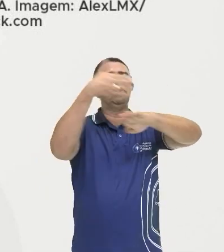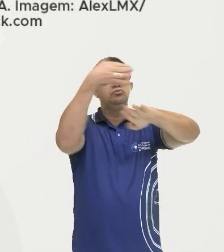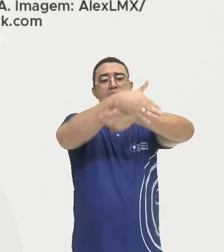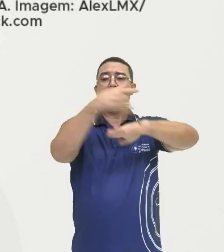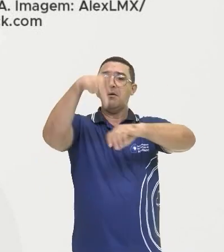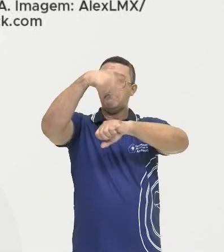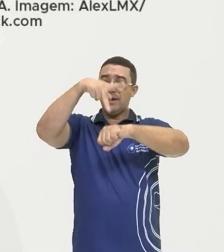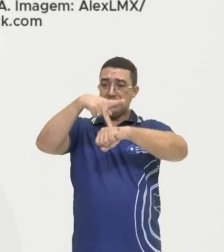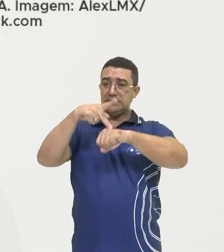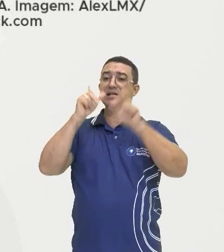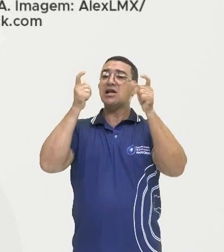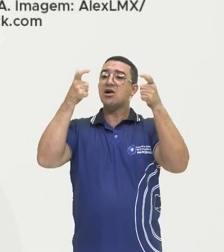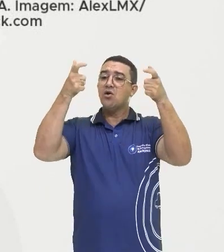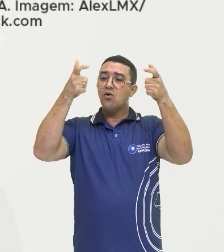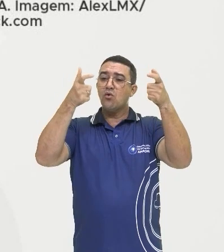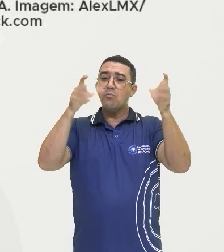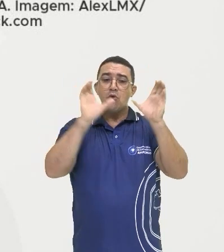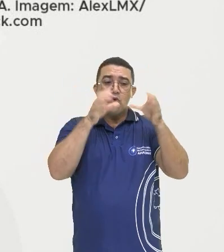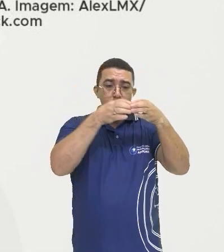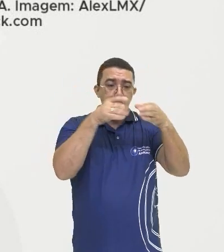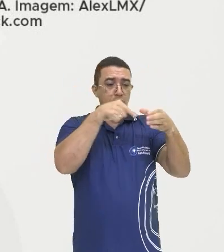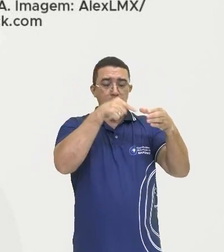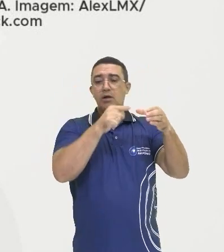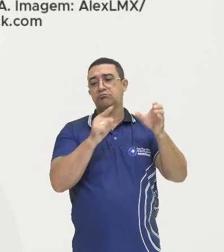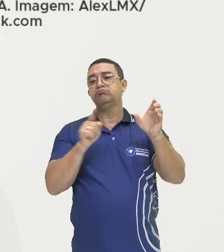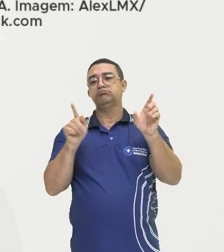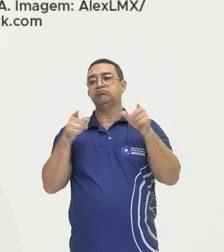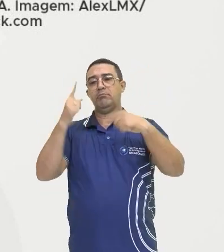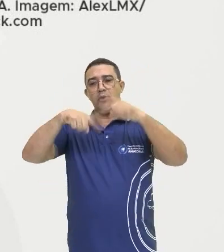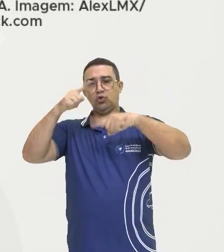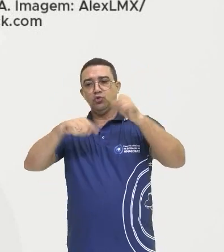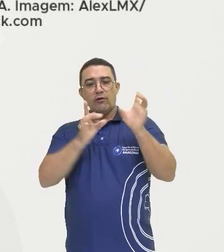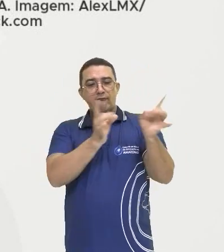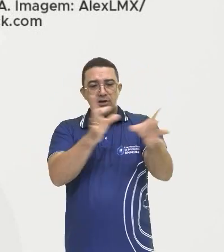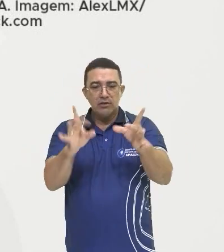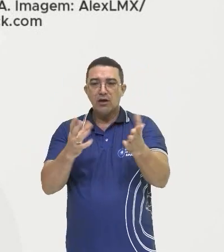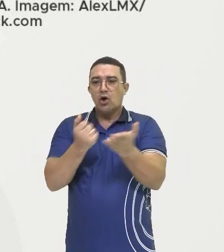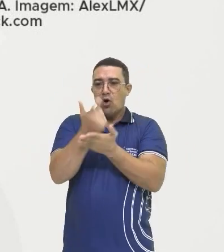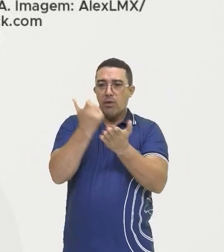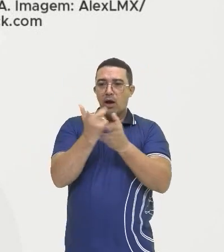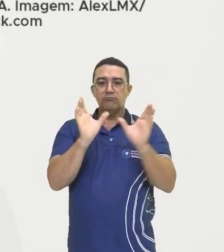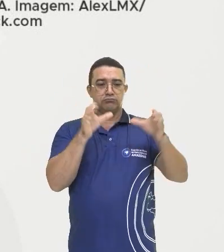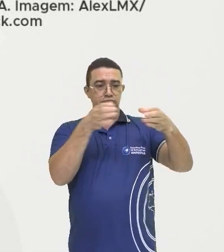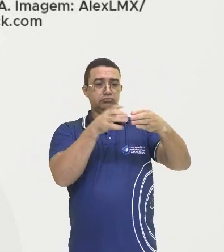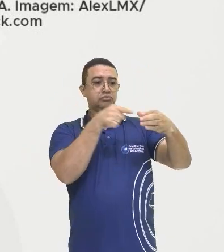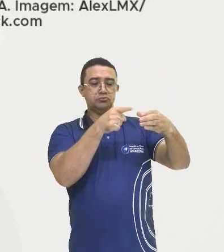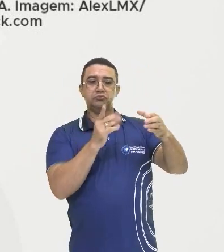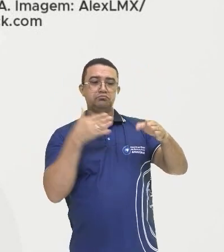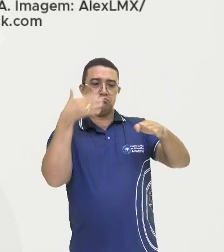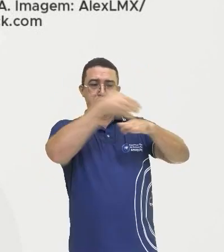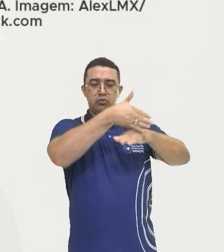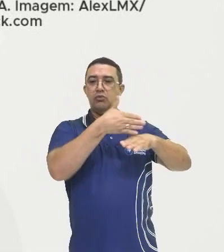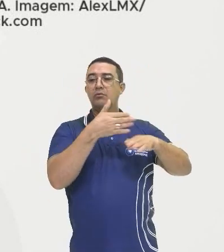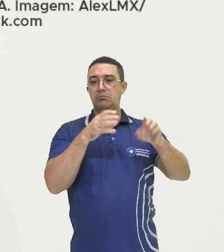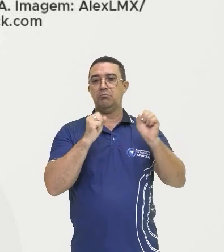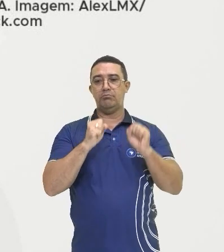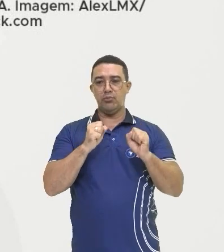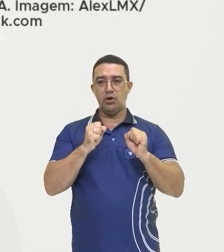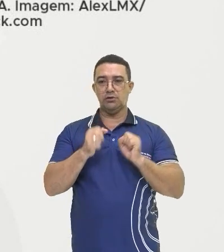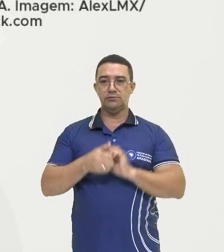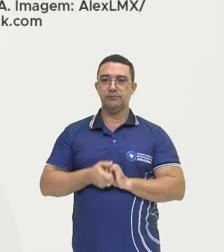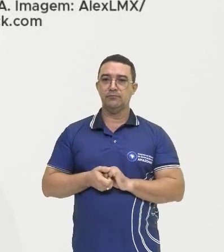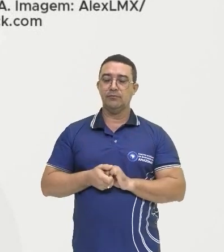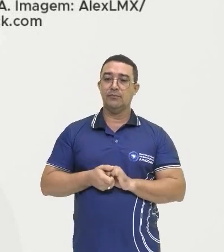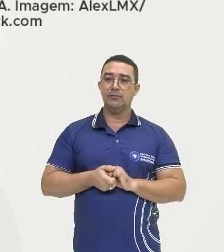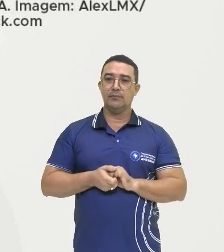mesmo acordo, do mesmo bloco. E o que a gente tem aqui na zona de livre comércio? Como é que ela funciona,